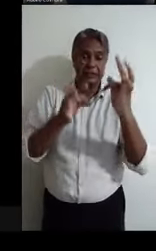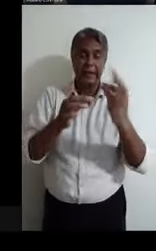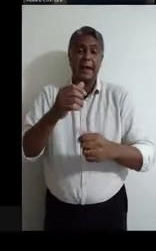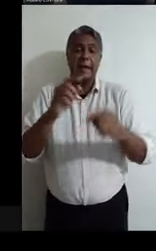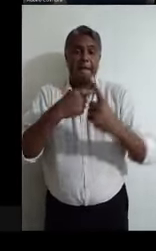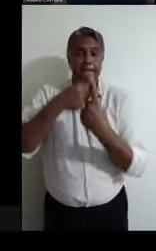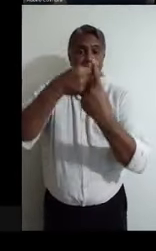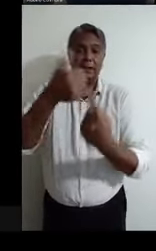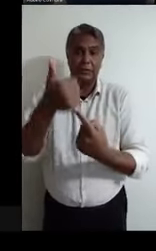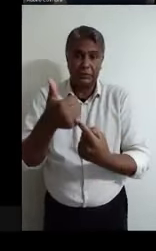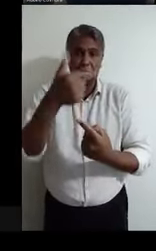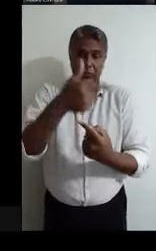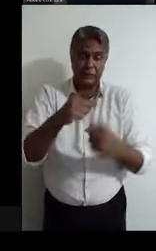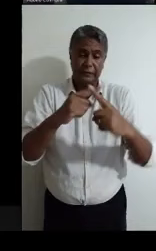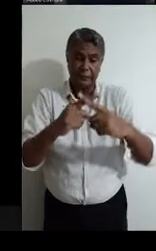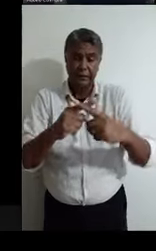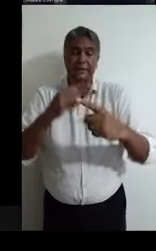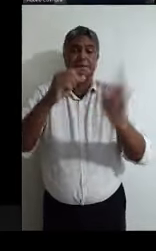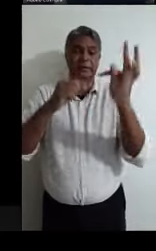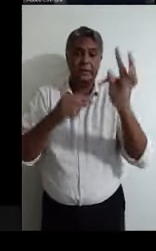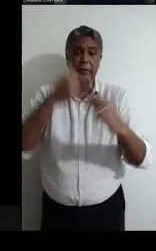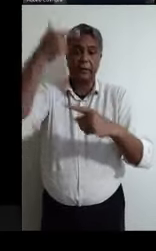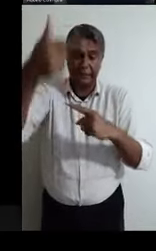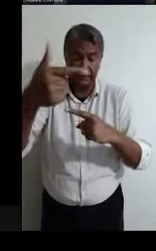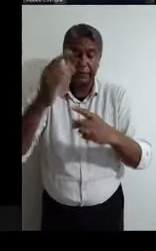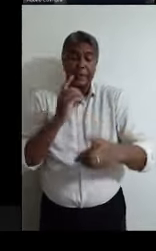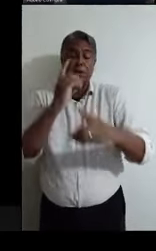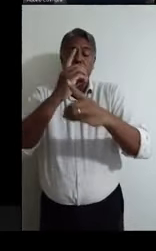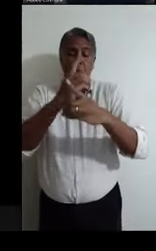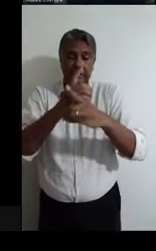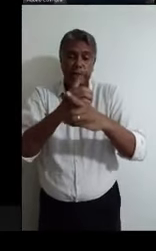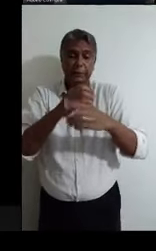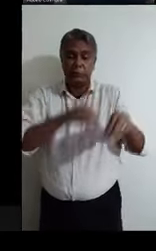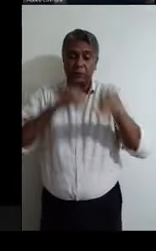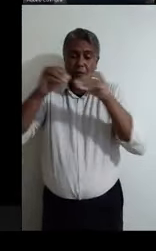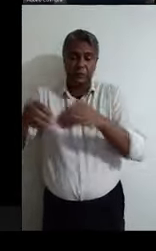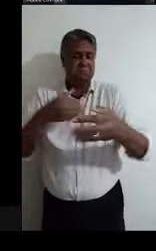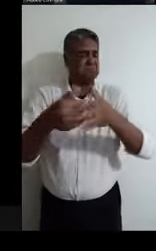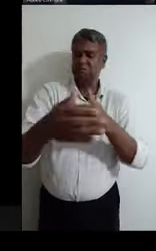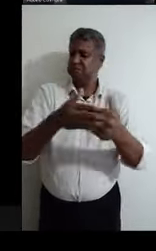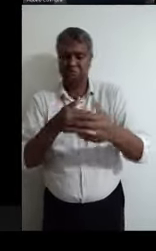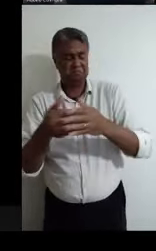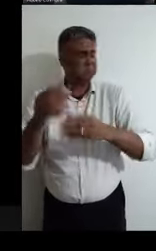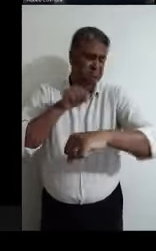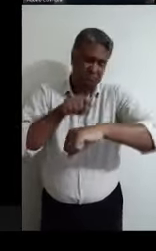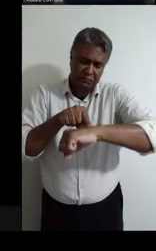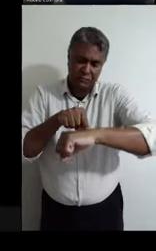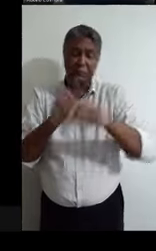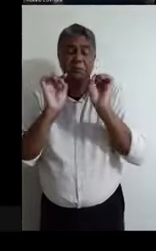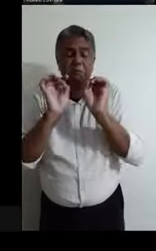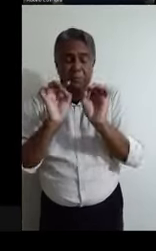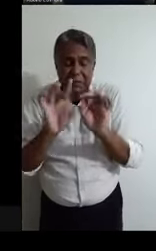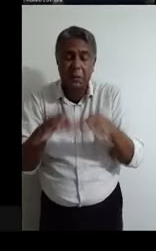t ao quadrado. Aqui eu tenho o deslocamento em função do tempo. Então, eu consigo calcular o deslocamento para qualquer tempo. Em especial, ele